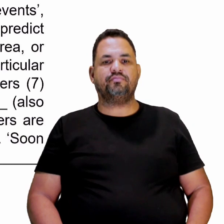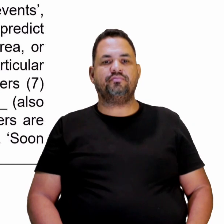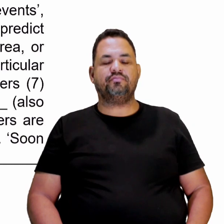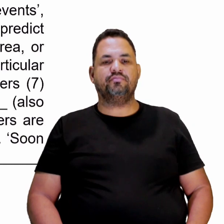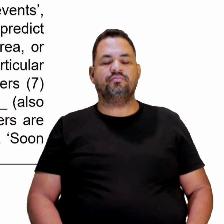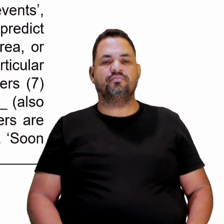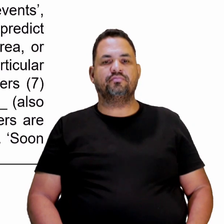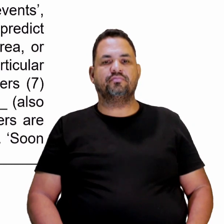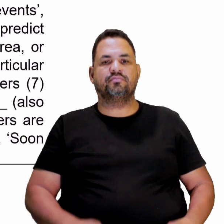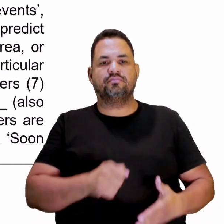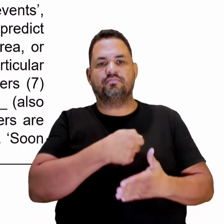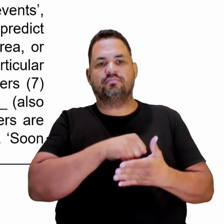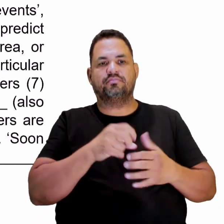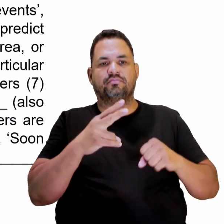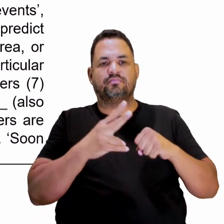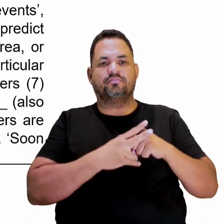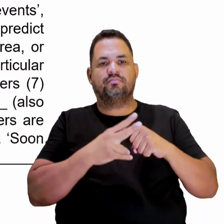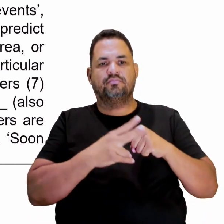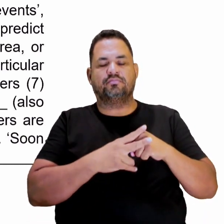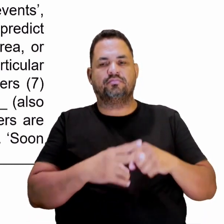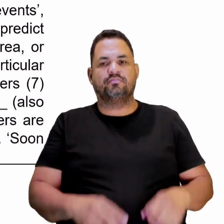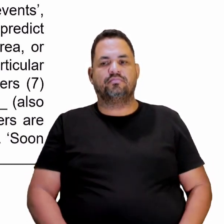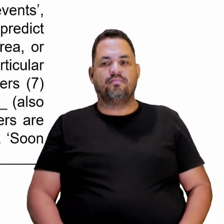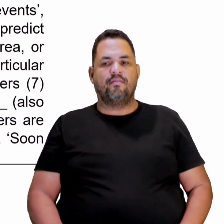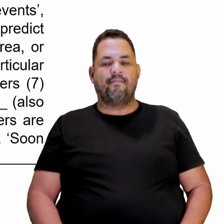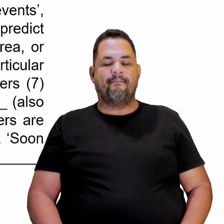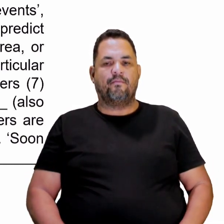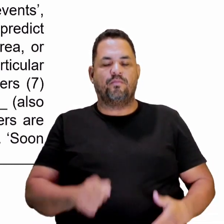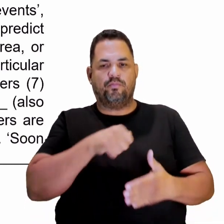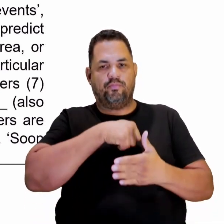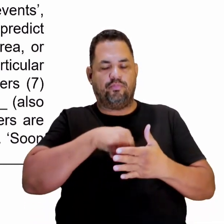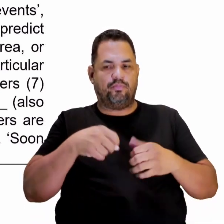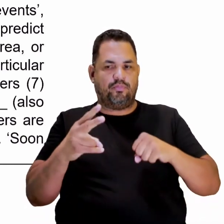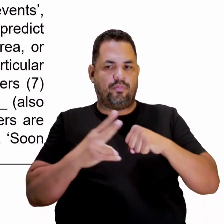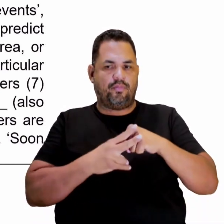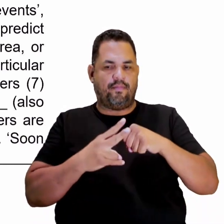que você iria colocar os verbos